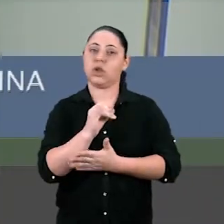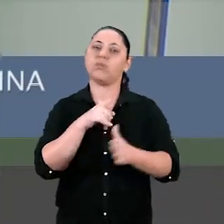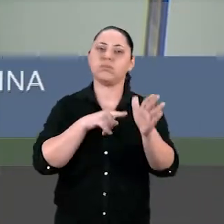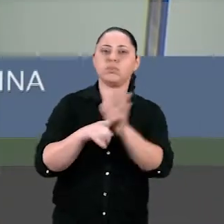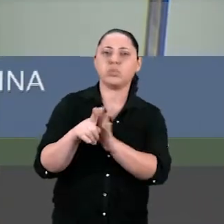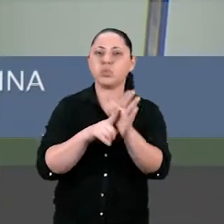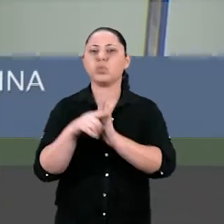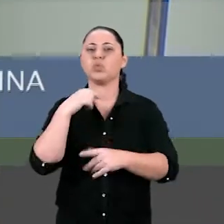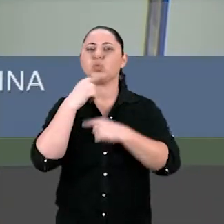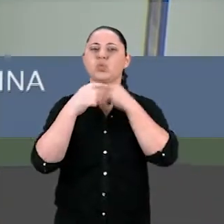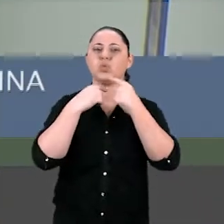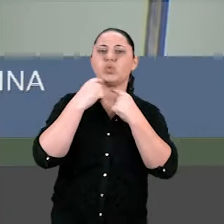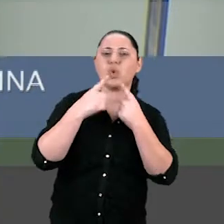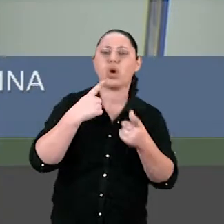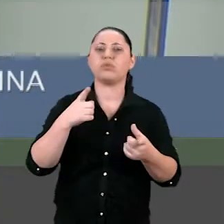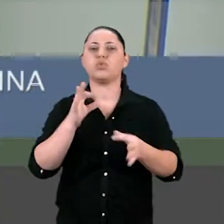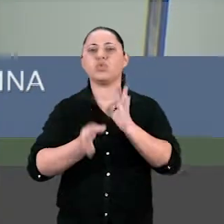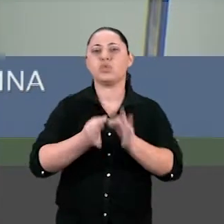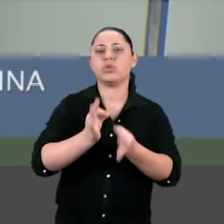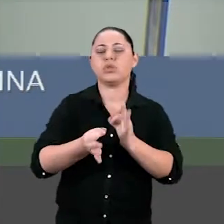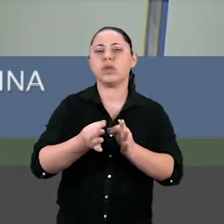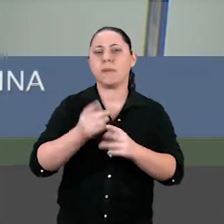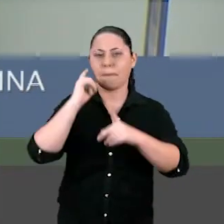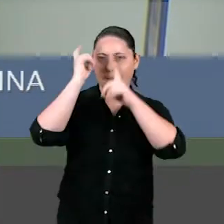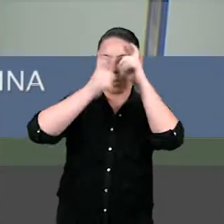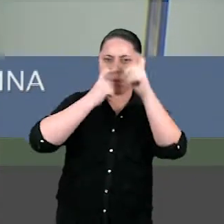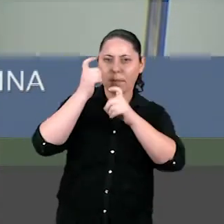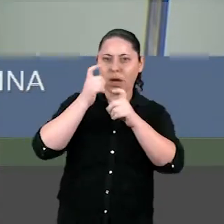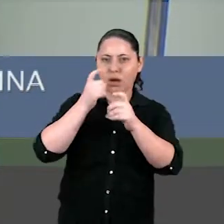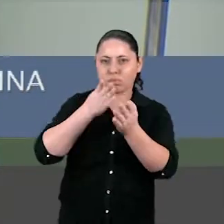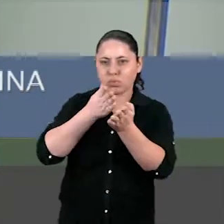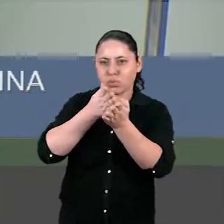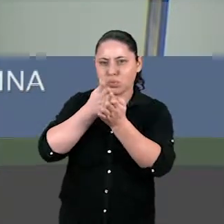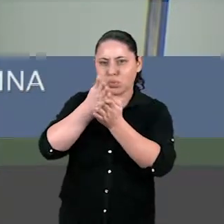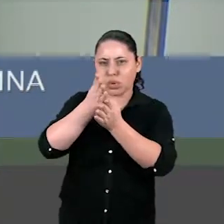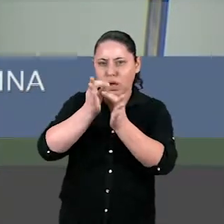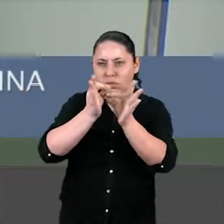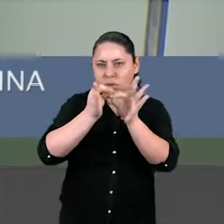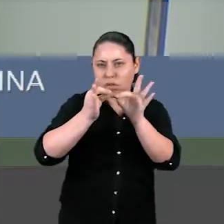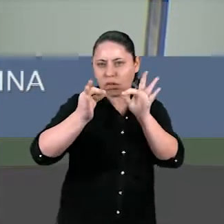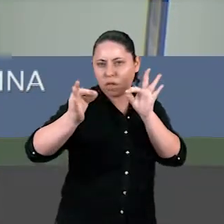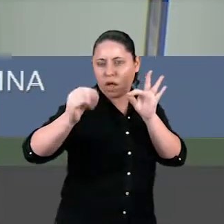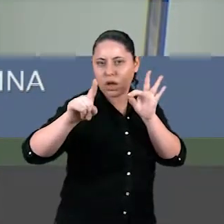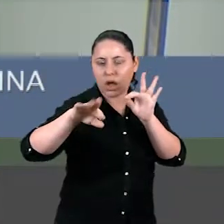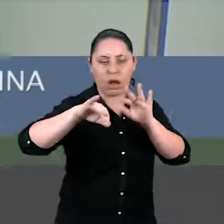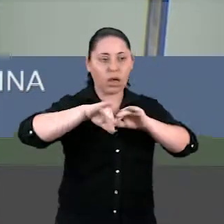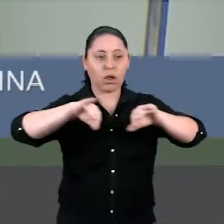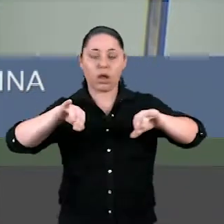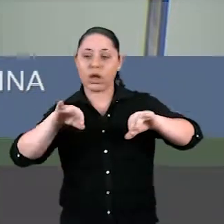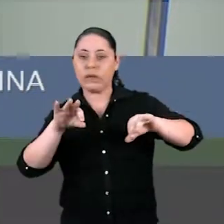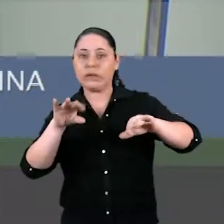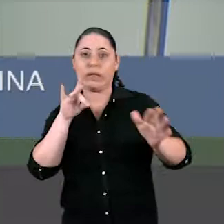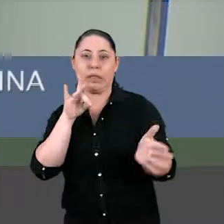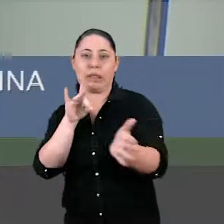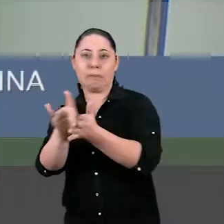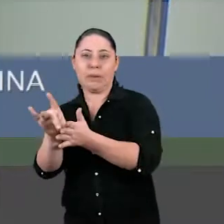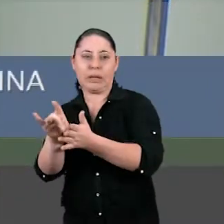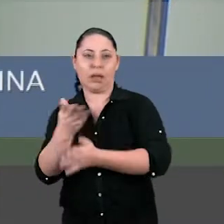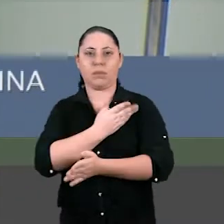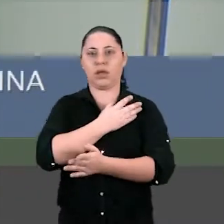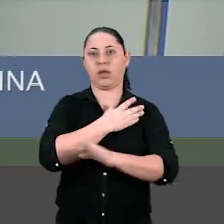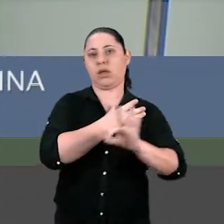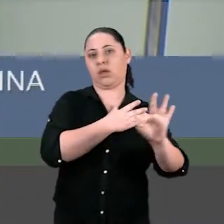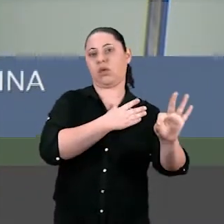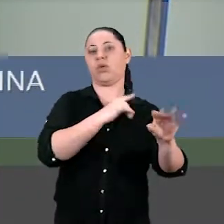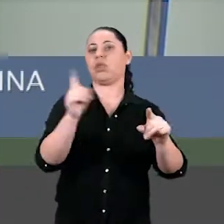ou operadores do direito, não tivermos a preocupação de estabelecer uma linha que fuja desse binômio meu amigo ou meu inimigo e se